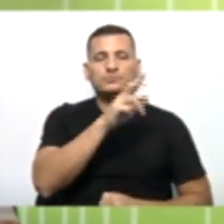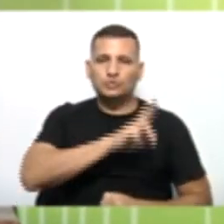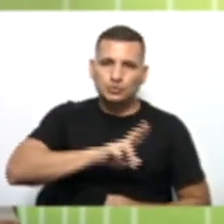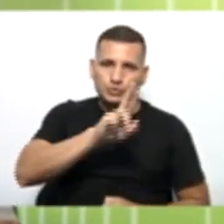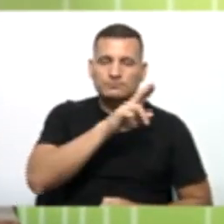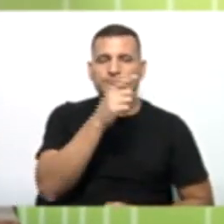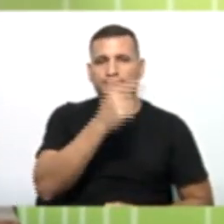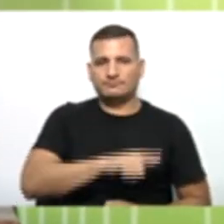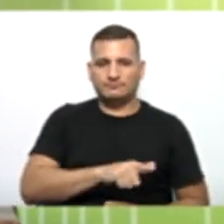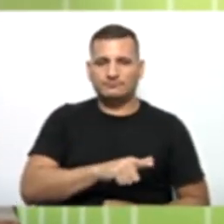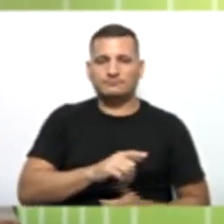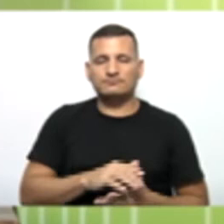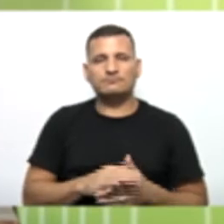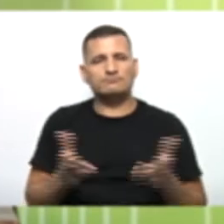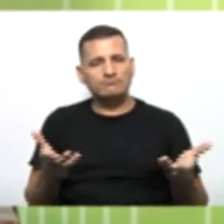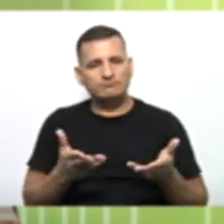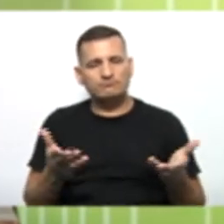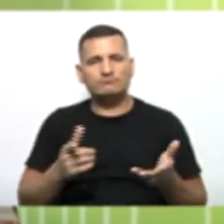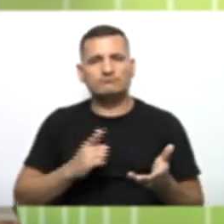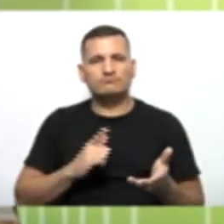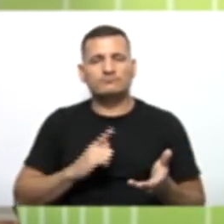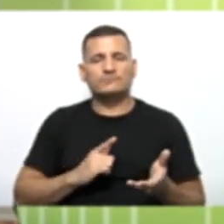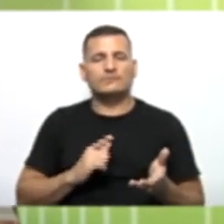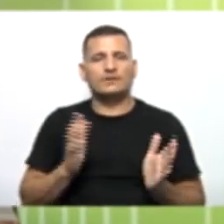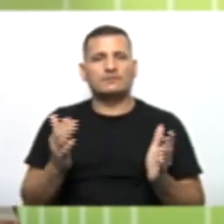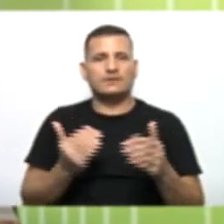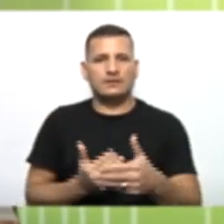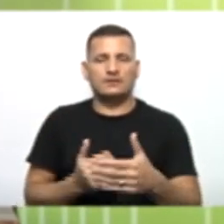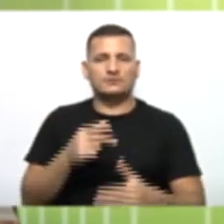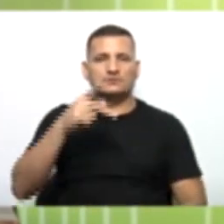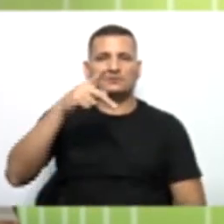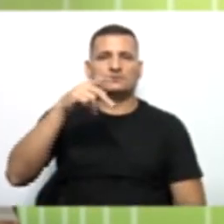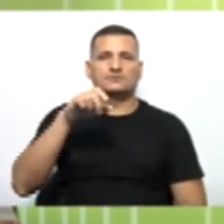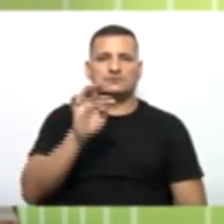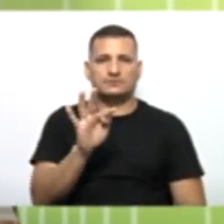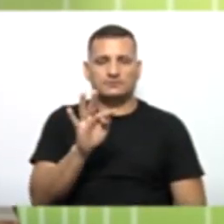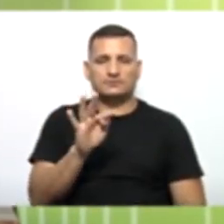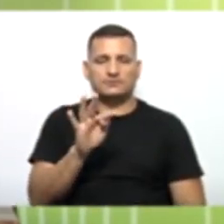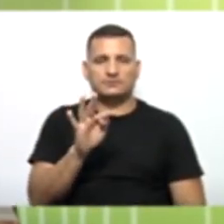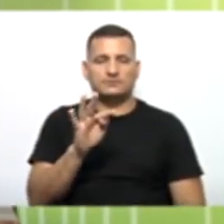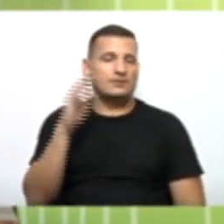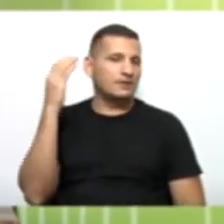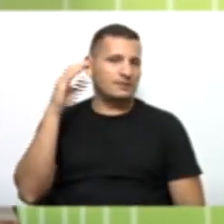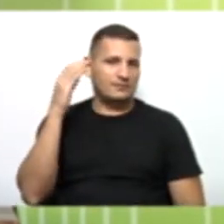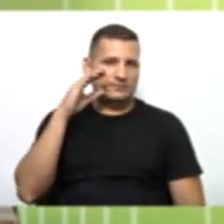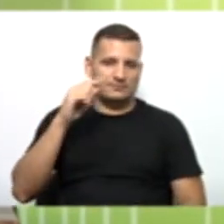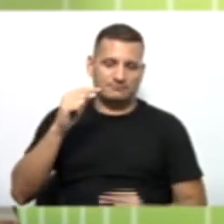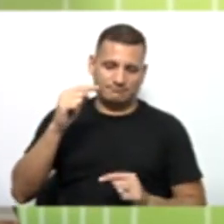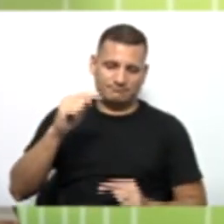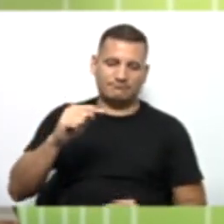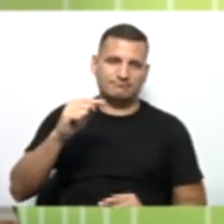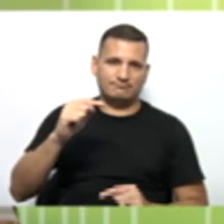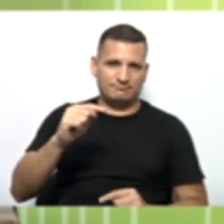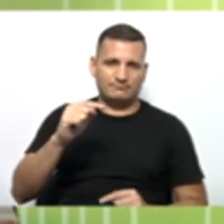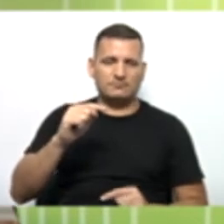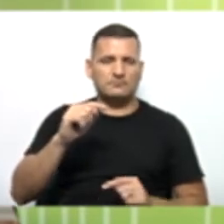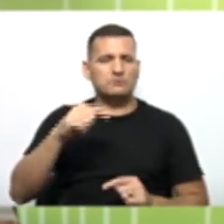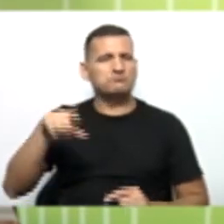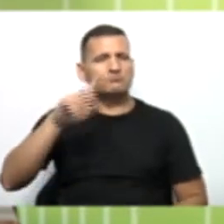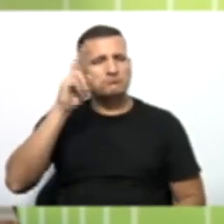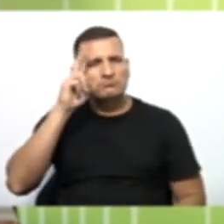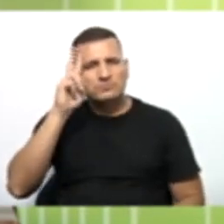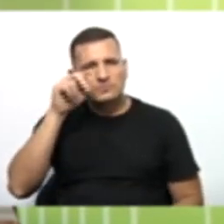Existem hoje as embalagens PET para refrigerante. Não sei se vocês lembram, mas